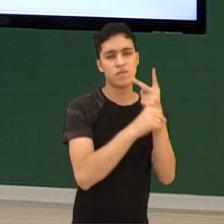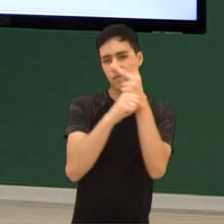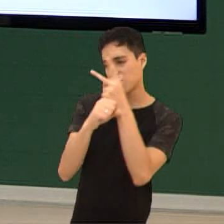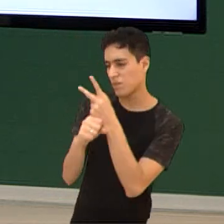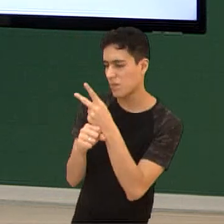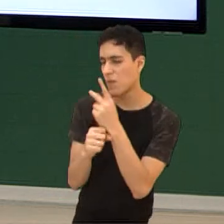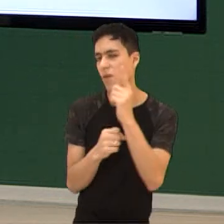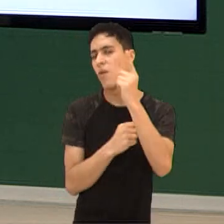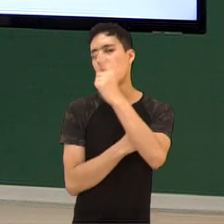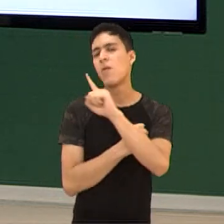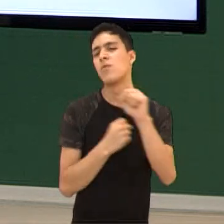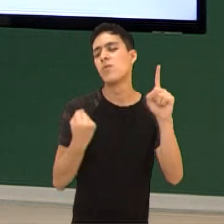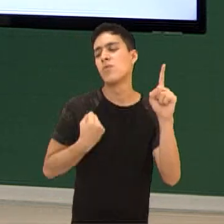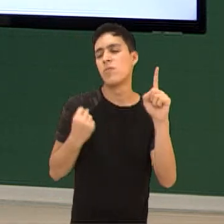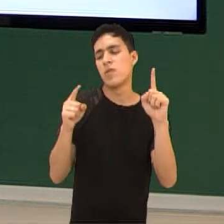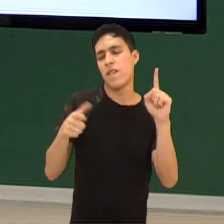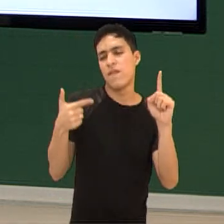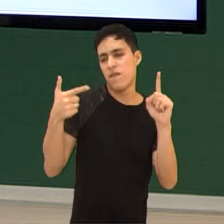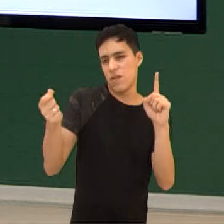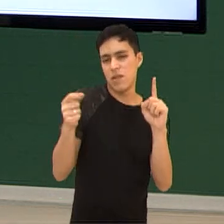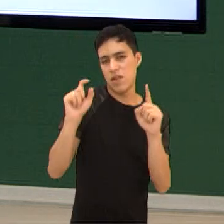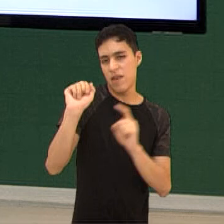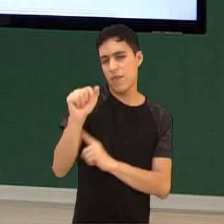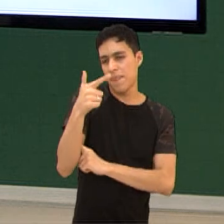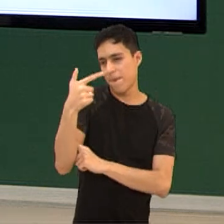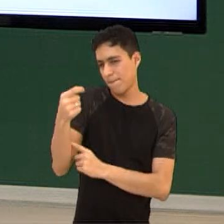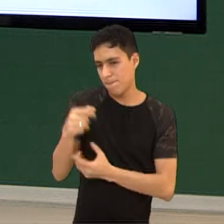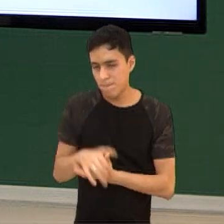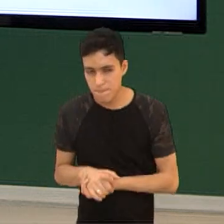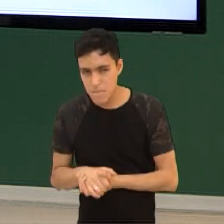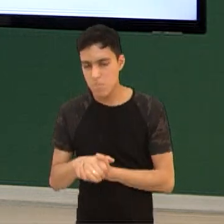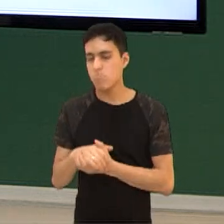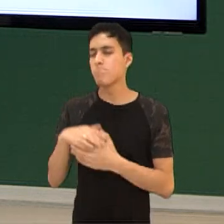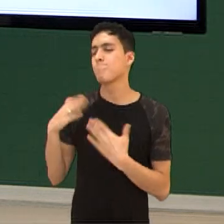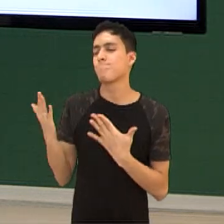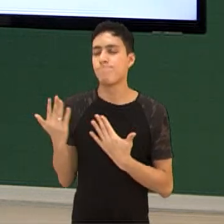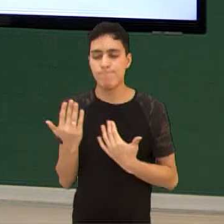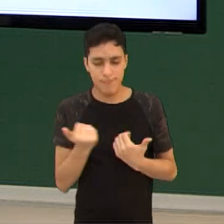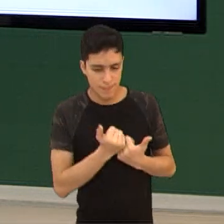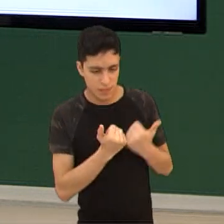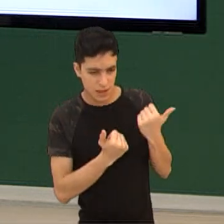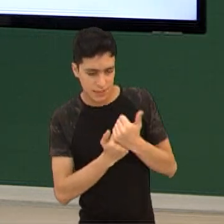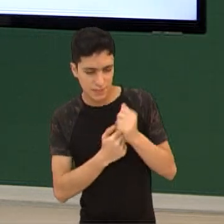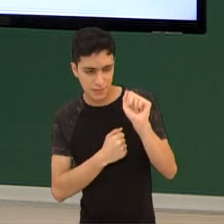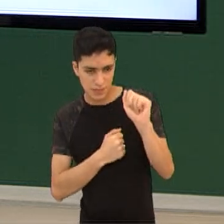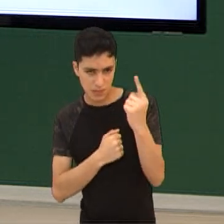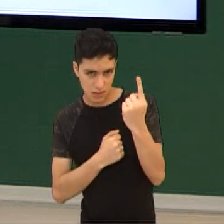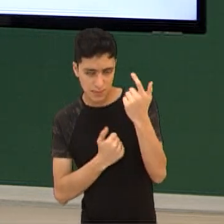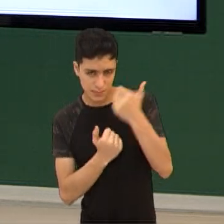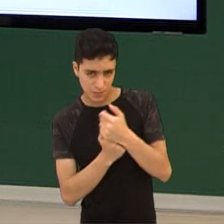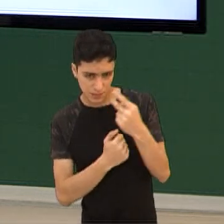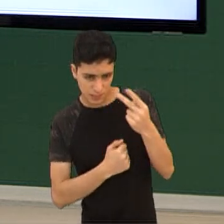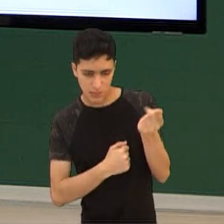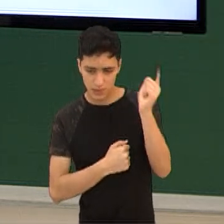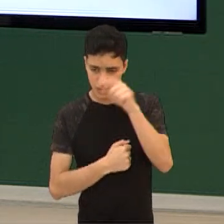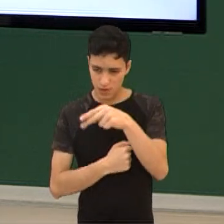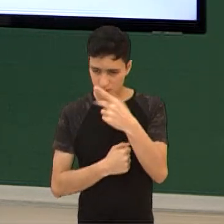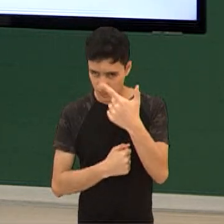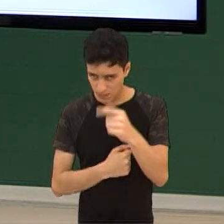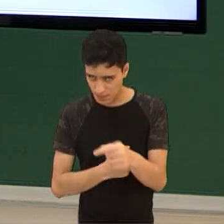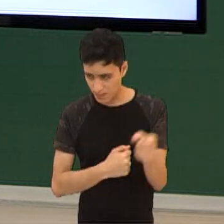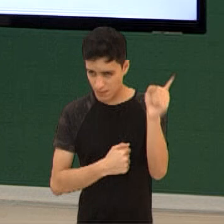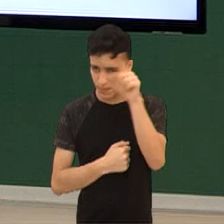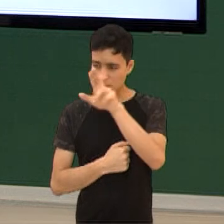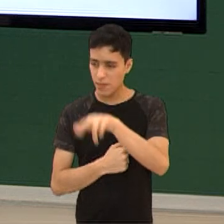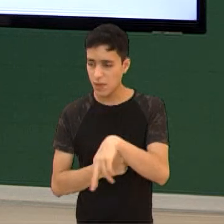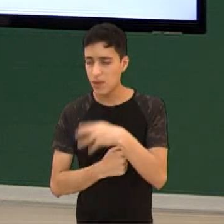nosso último termo, do 20º termo, do A20. Então, substituindo o A1 por 2, o N por 20